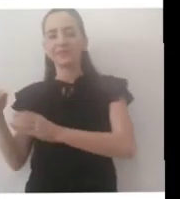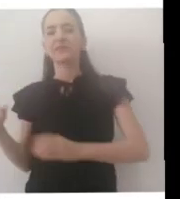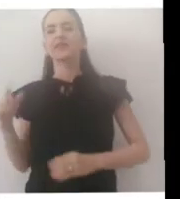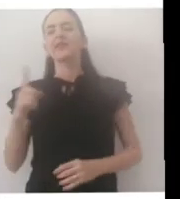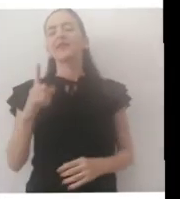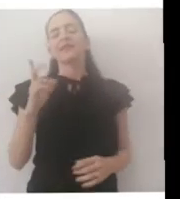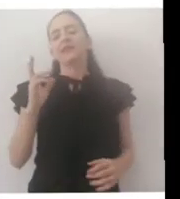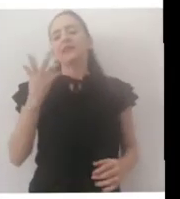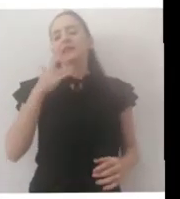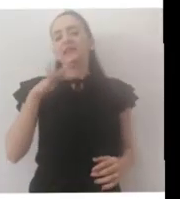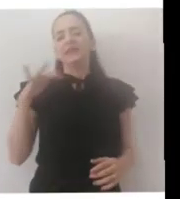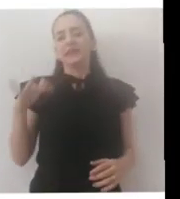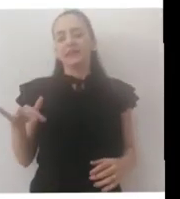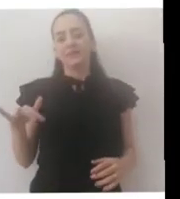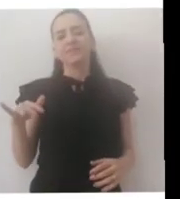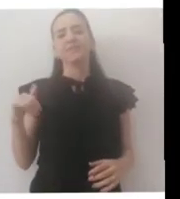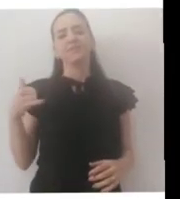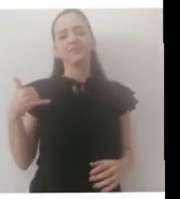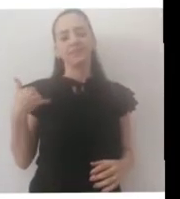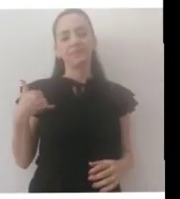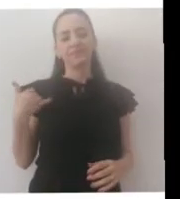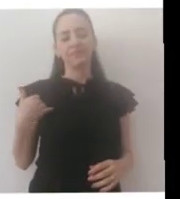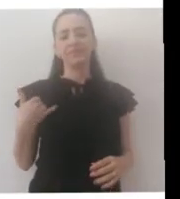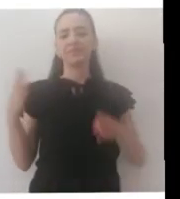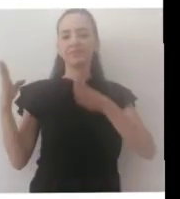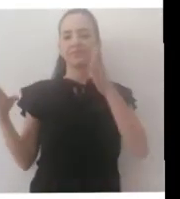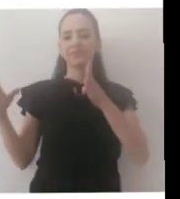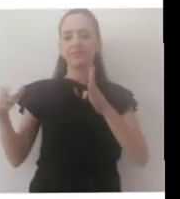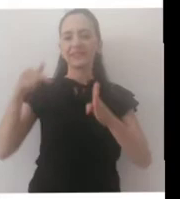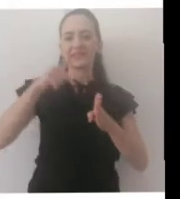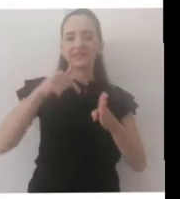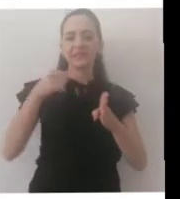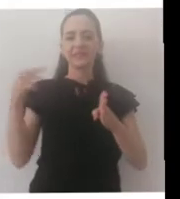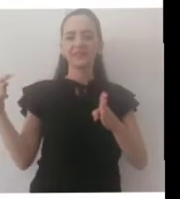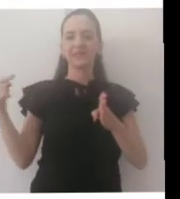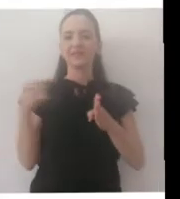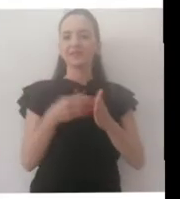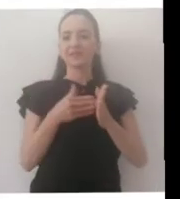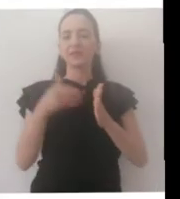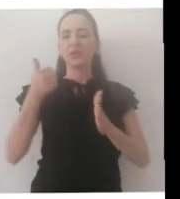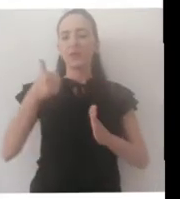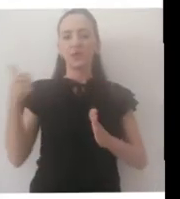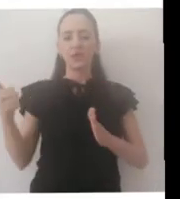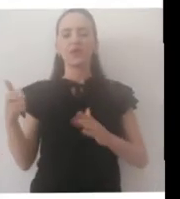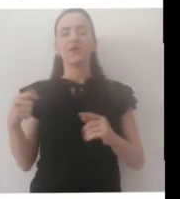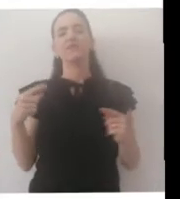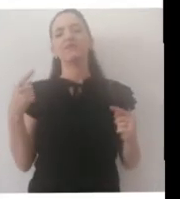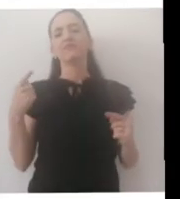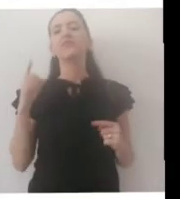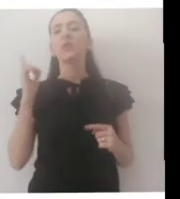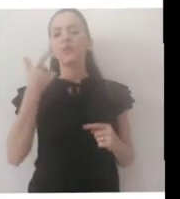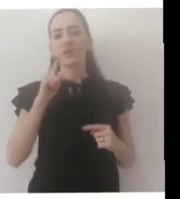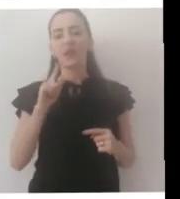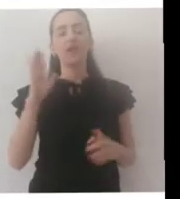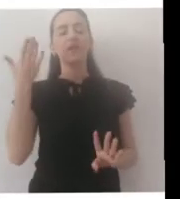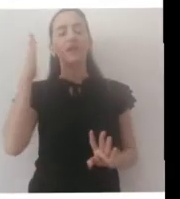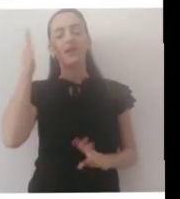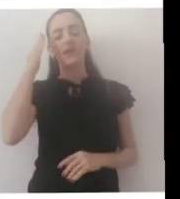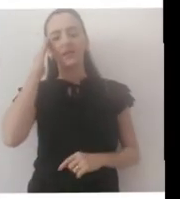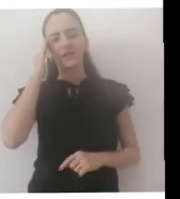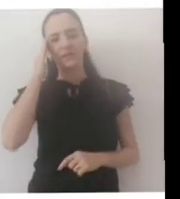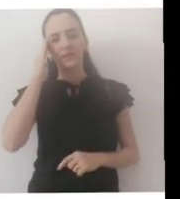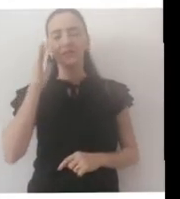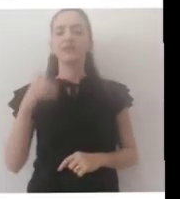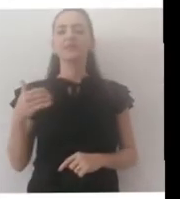identificar. Então, crianças de 6 anos em diante aqui começa a perceber que um grupo está dentro do outro. E isso se chama princípio de